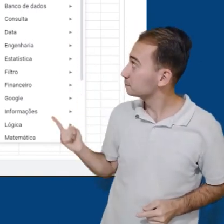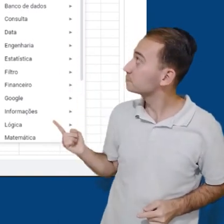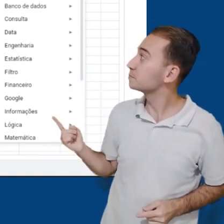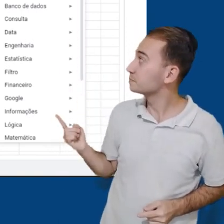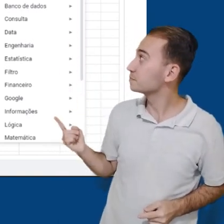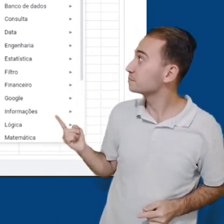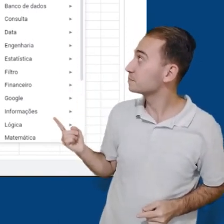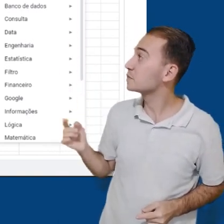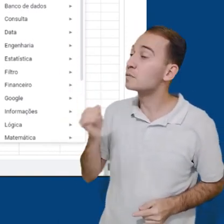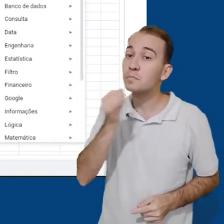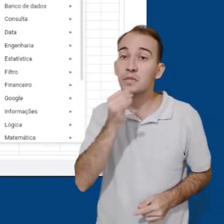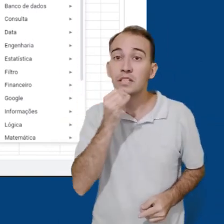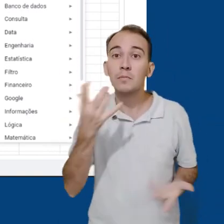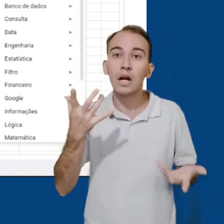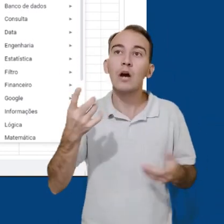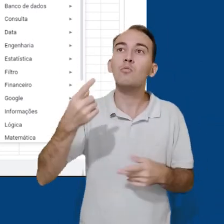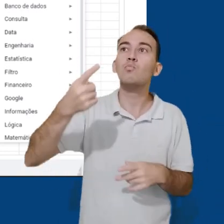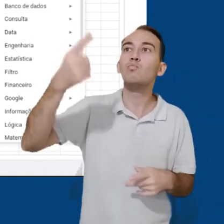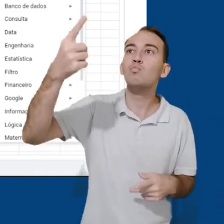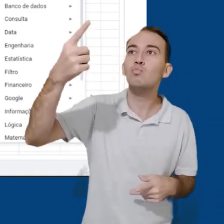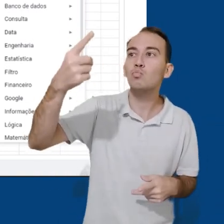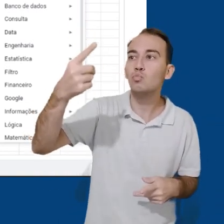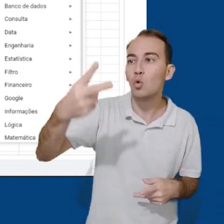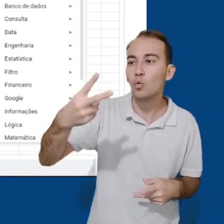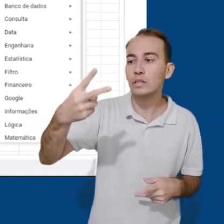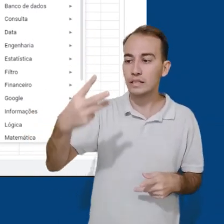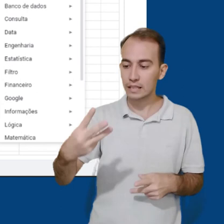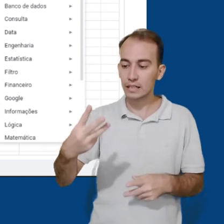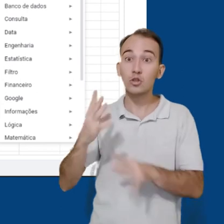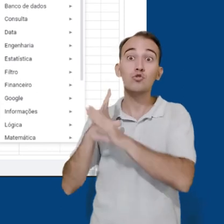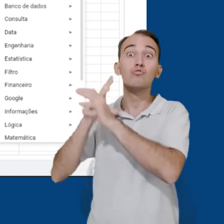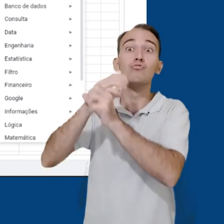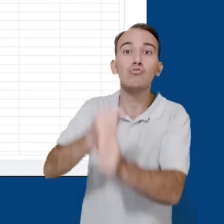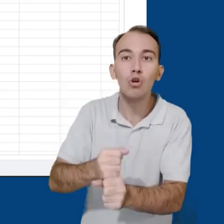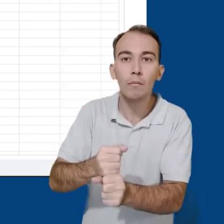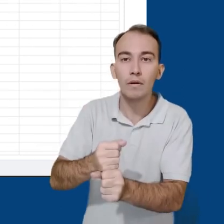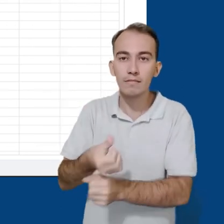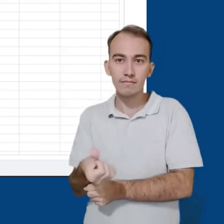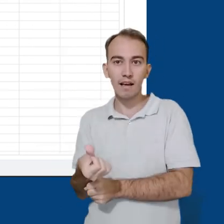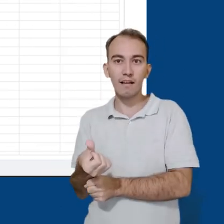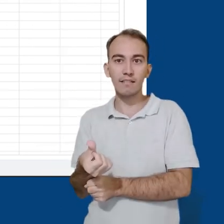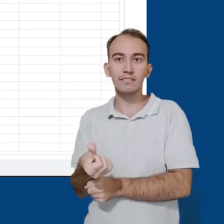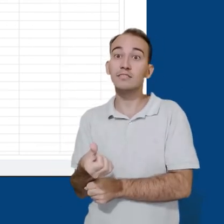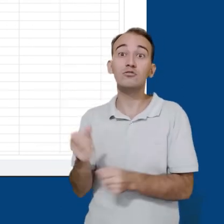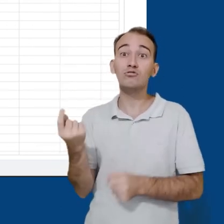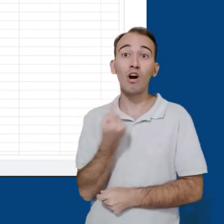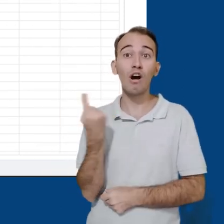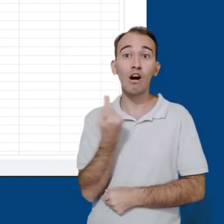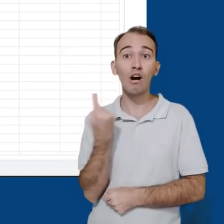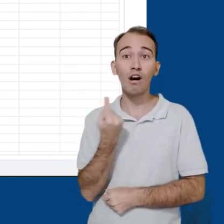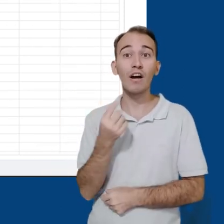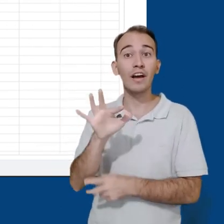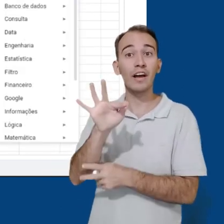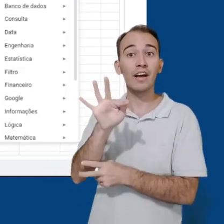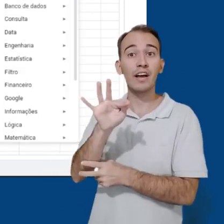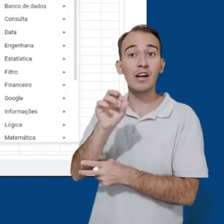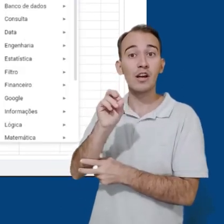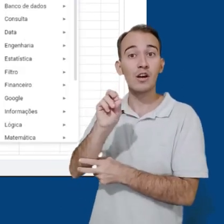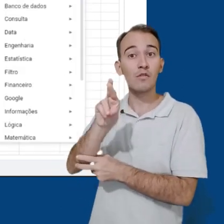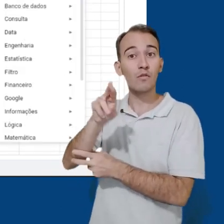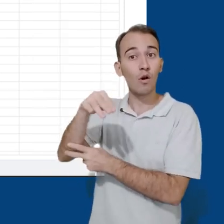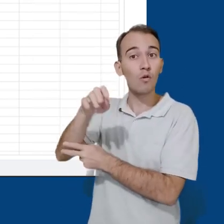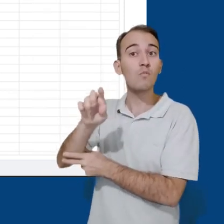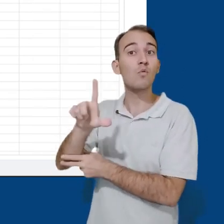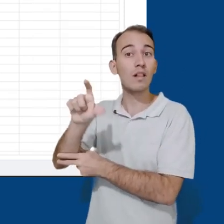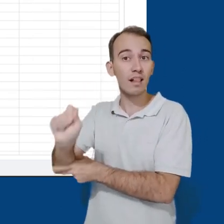as funções mais usadas para utilizá-las você deve escolher a célula onde o resultado irá aparecer selecionar a fórmula que você quer